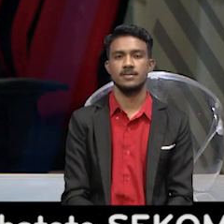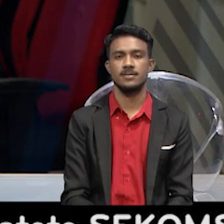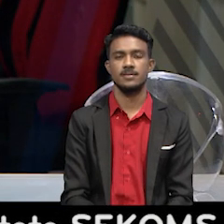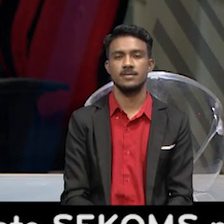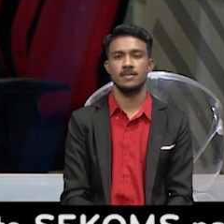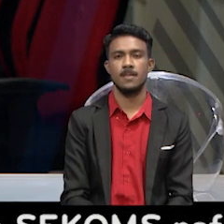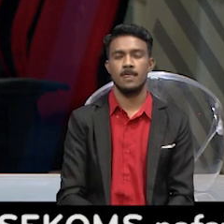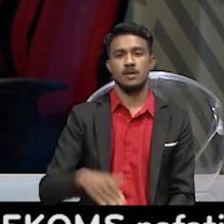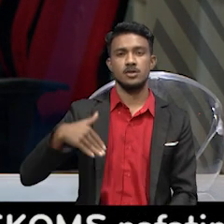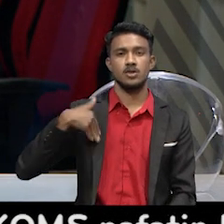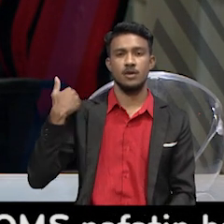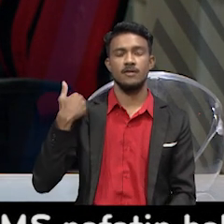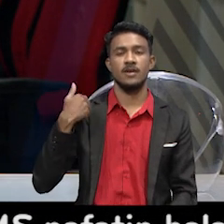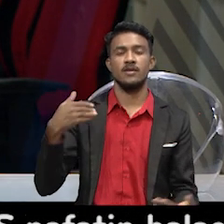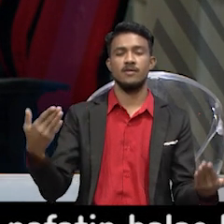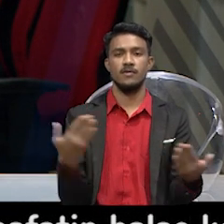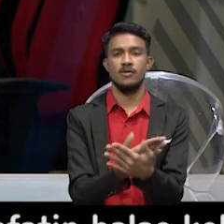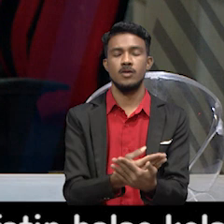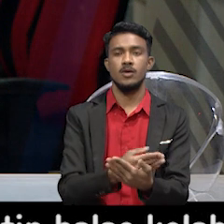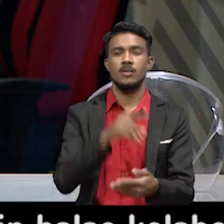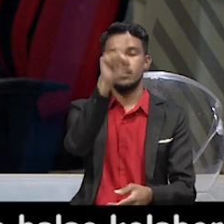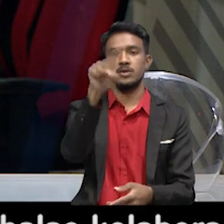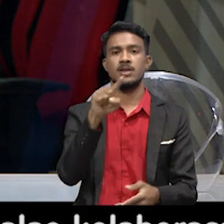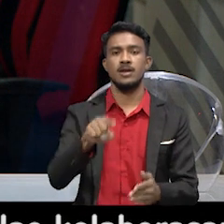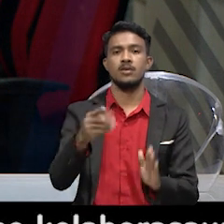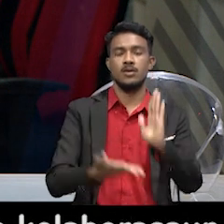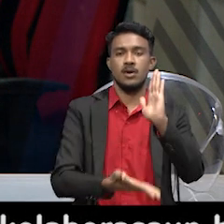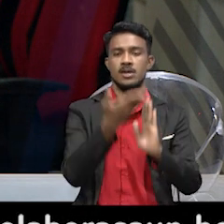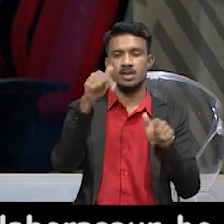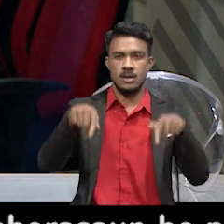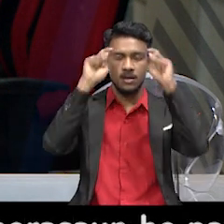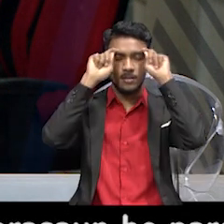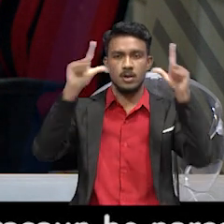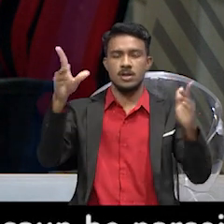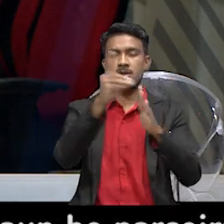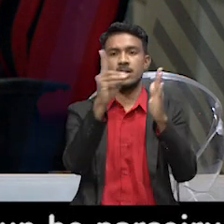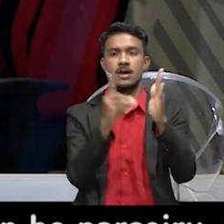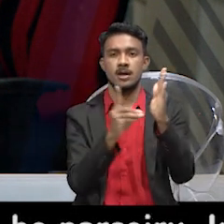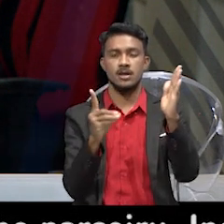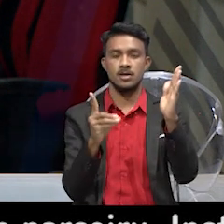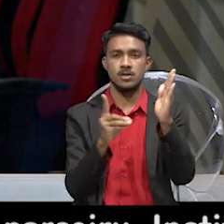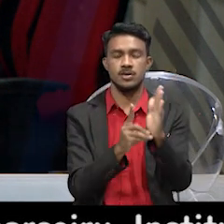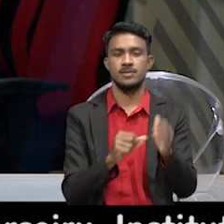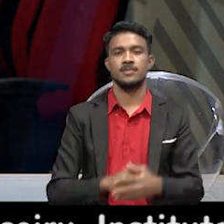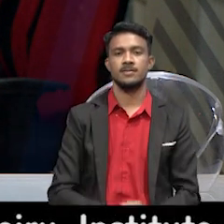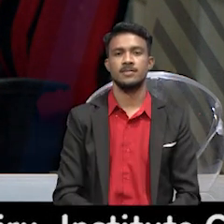Jovem reprodutivo, porcentagem e Timor-Leste, tuir dados, Direção-Geral Estatística.